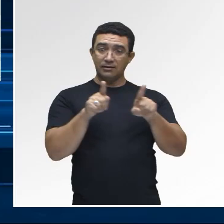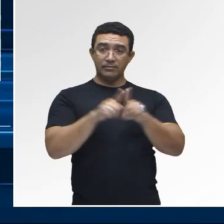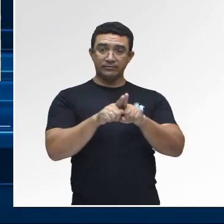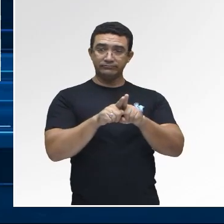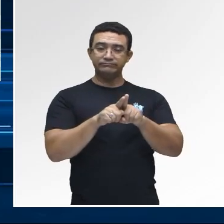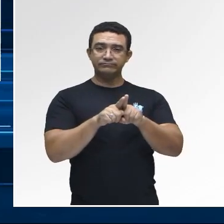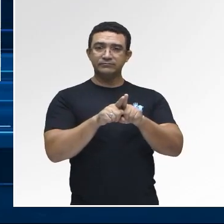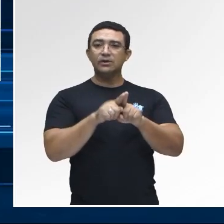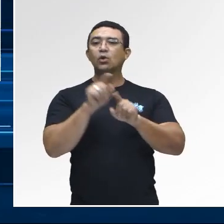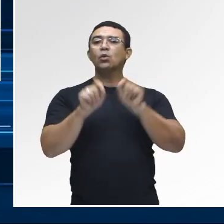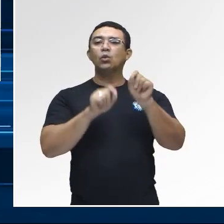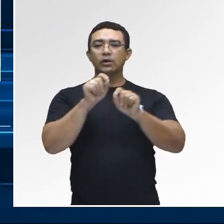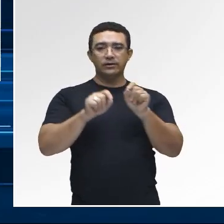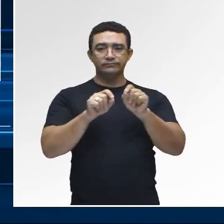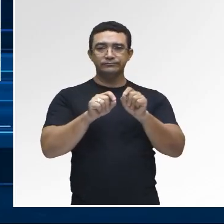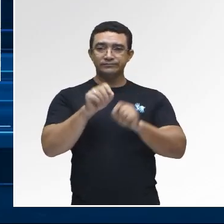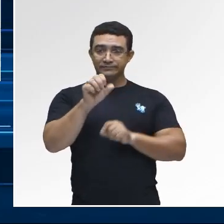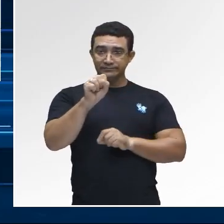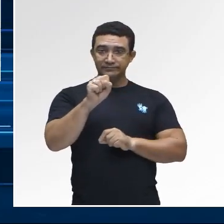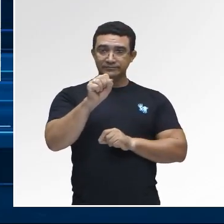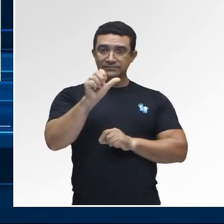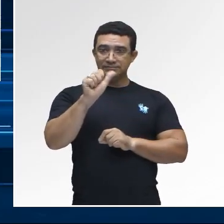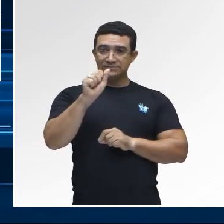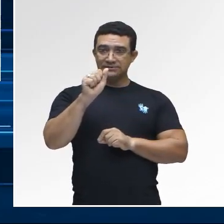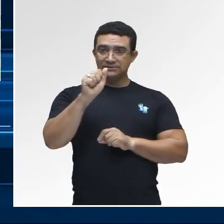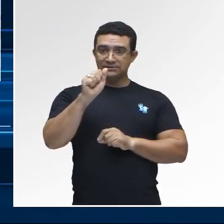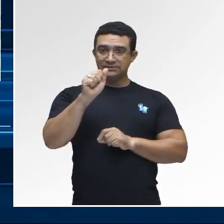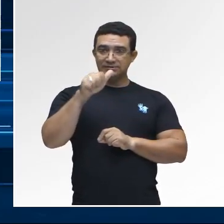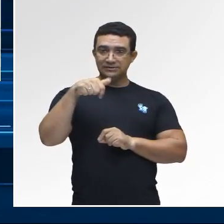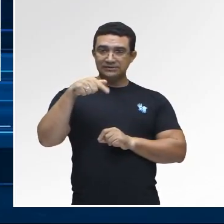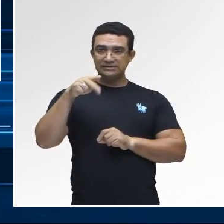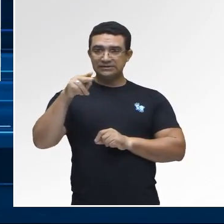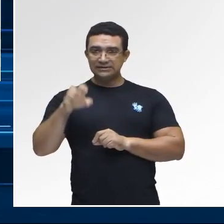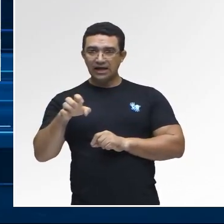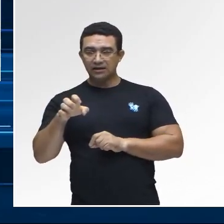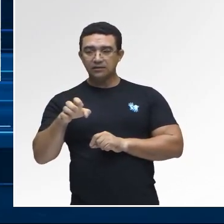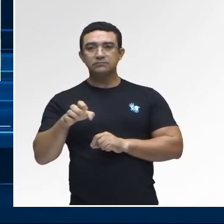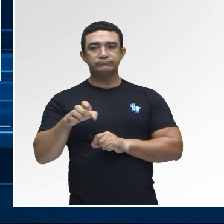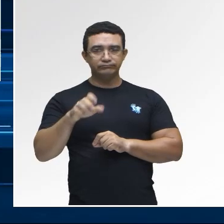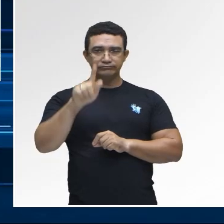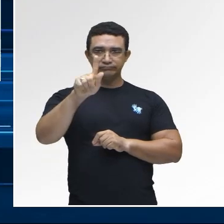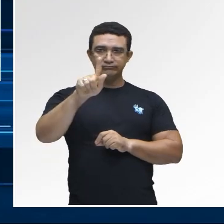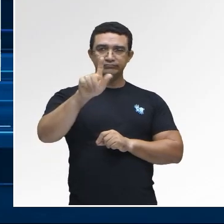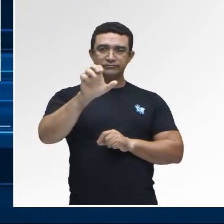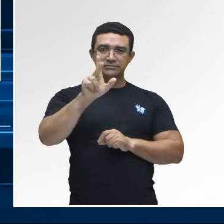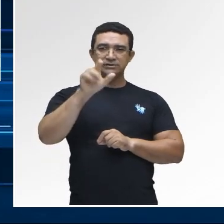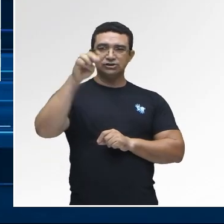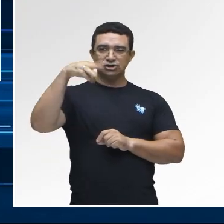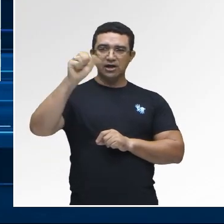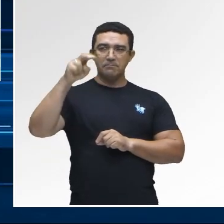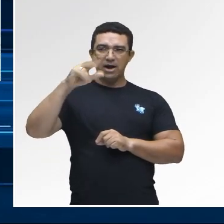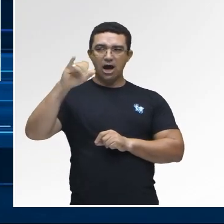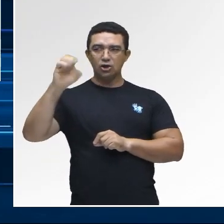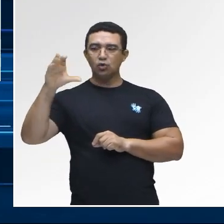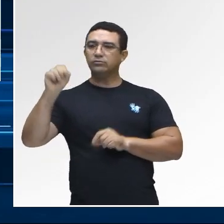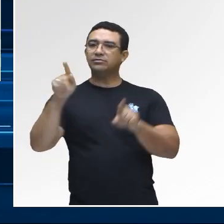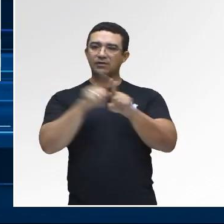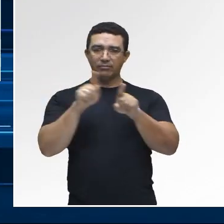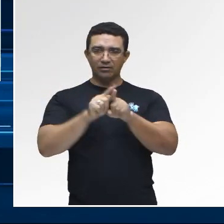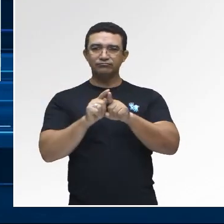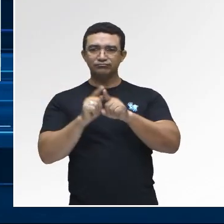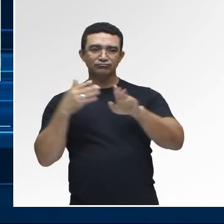O que é saquear, professor? Eles invadiam outros povos para se apropriar daquilo que pertencia aos outros povos. Isso é